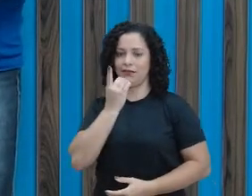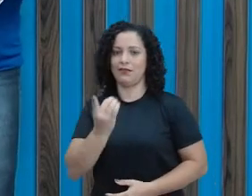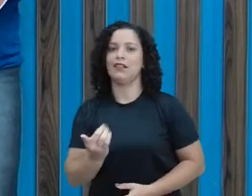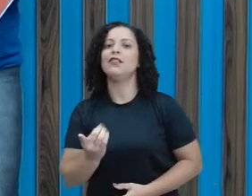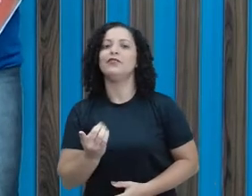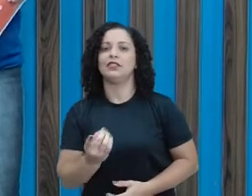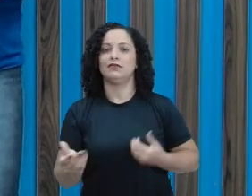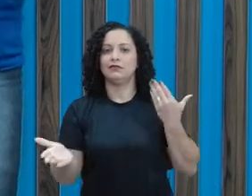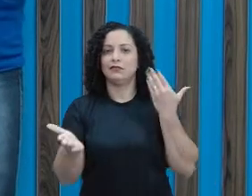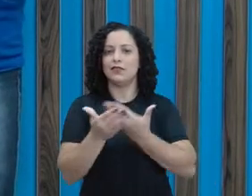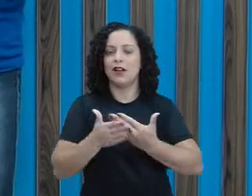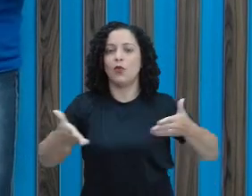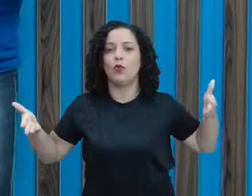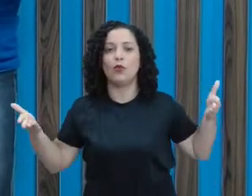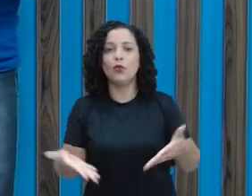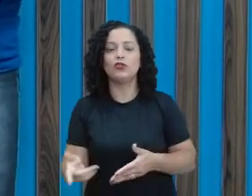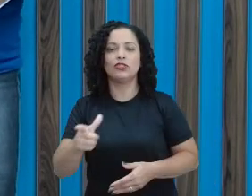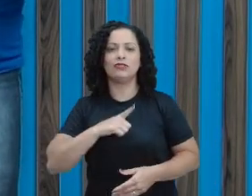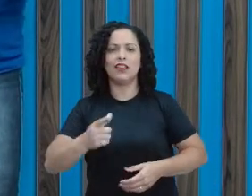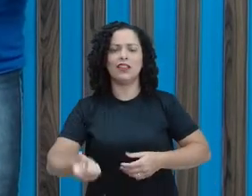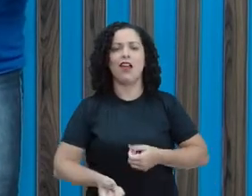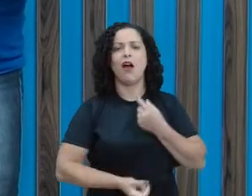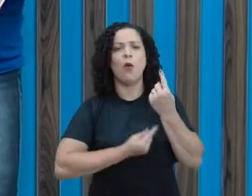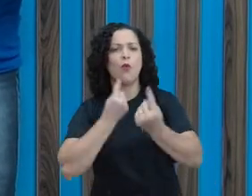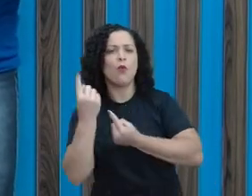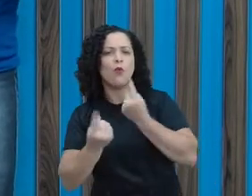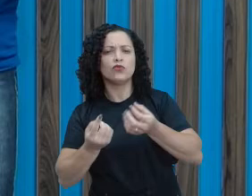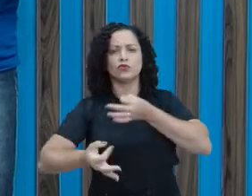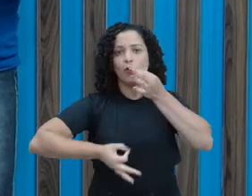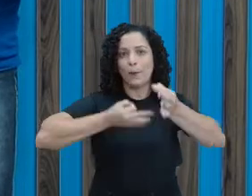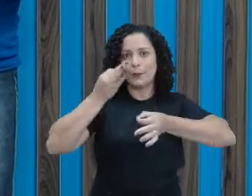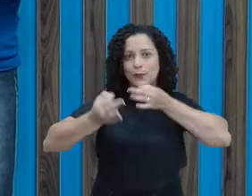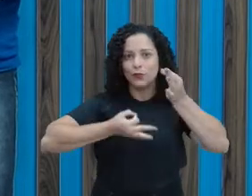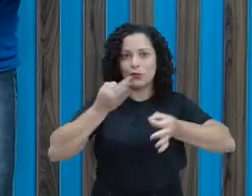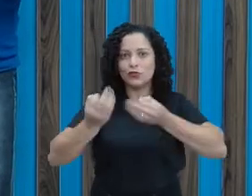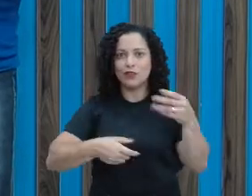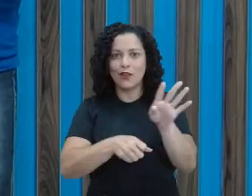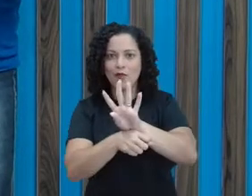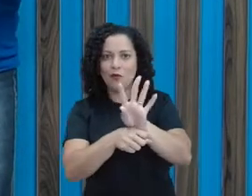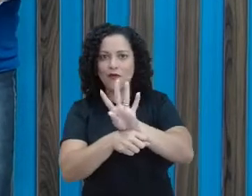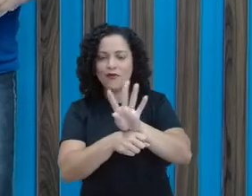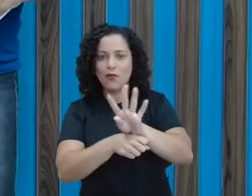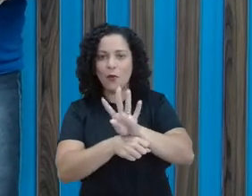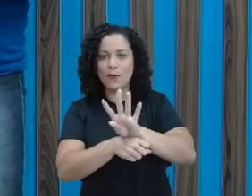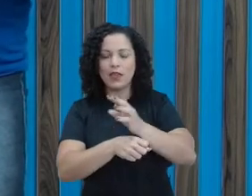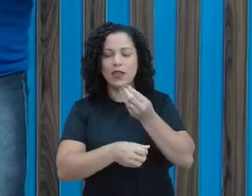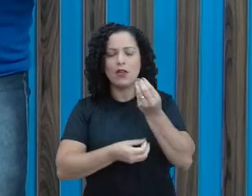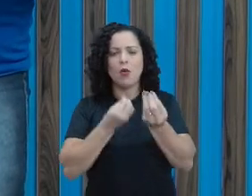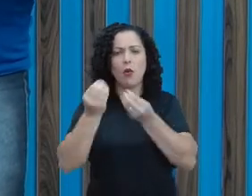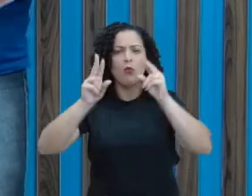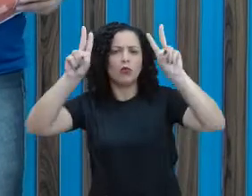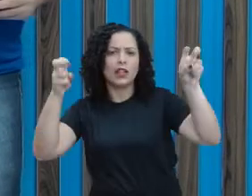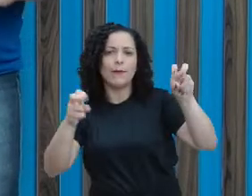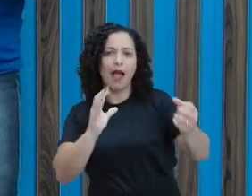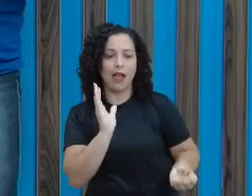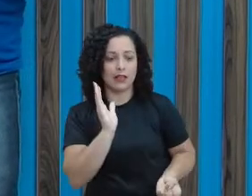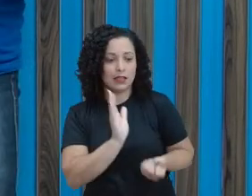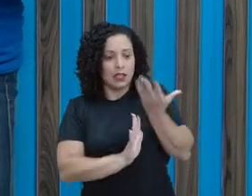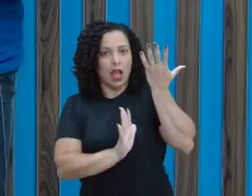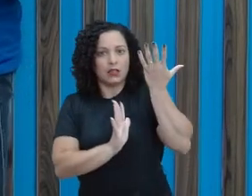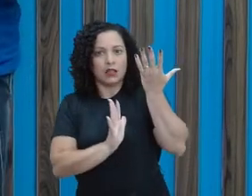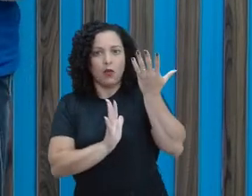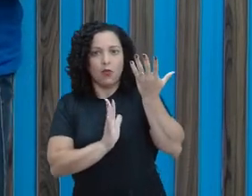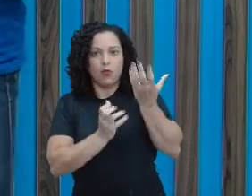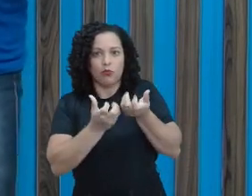durante essa aula de hoje eu vou dar a vocês algumas dicas de um filme, A Criação. Para quem acha que o filme é longo, professora,